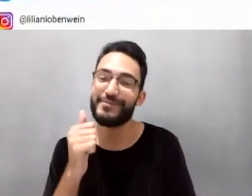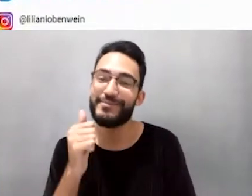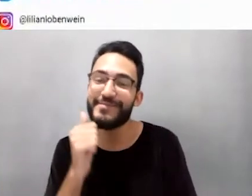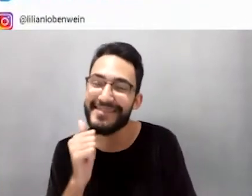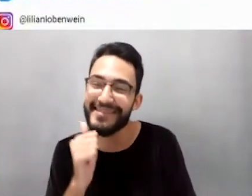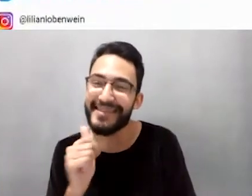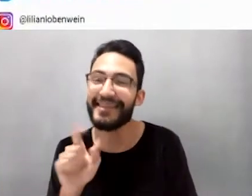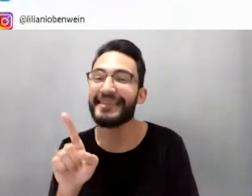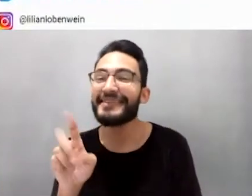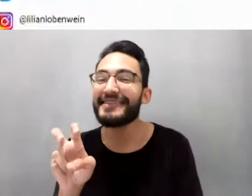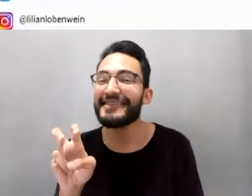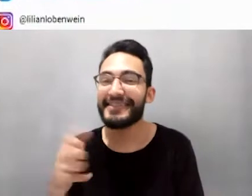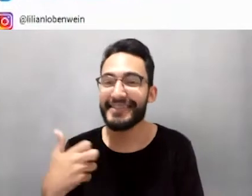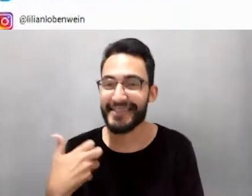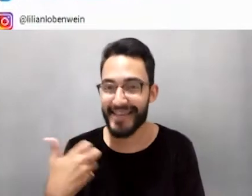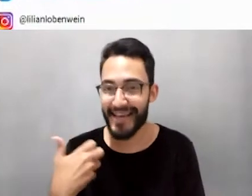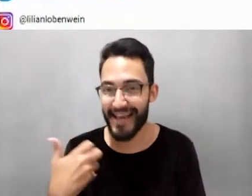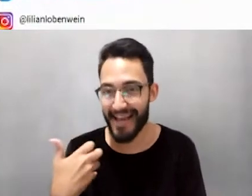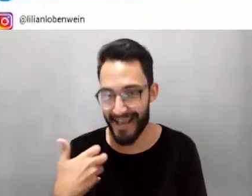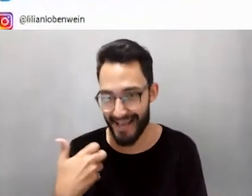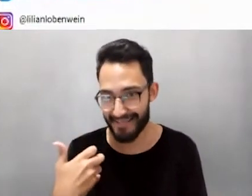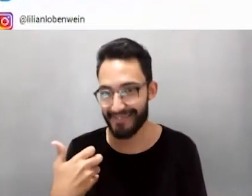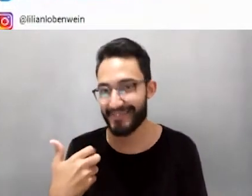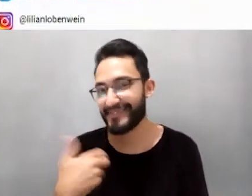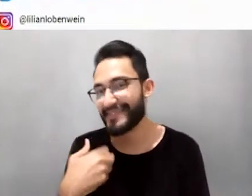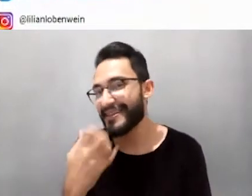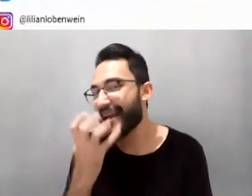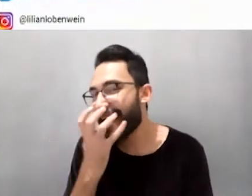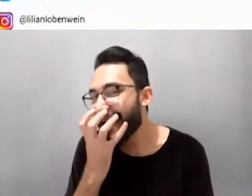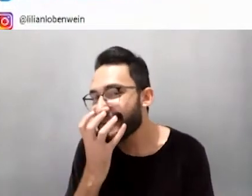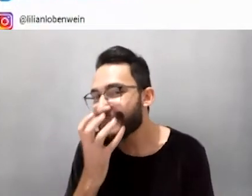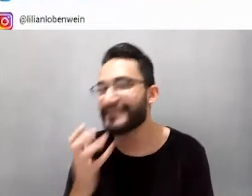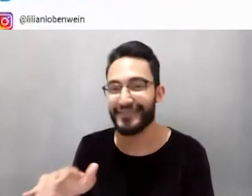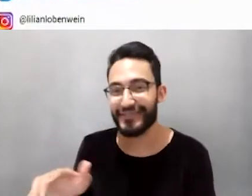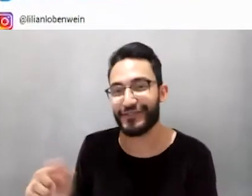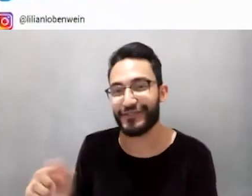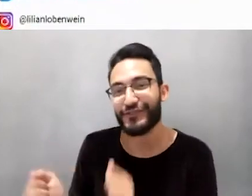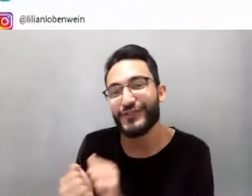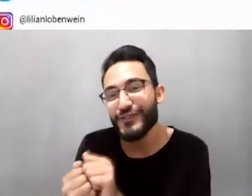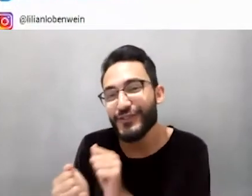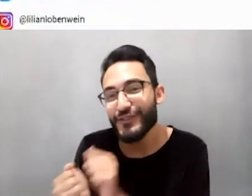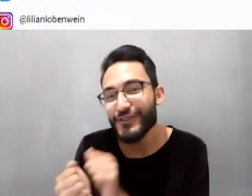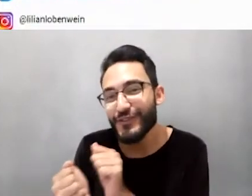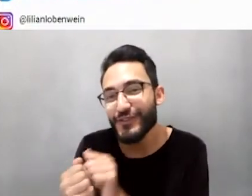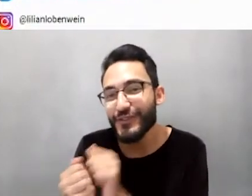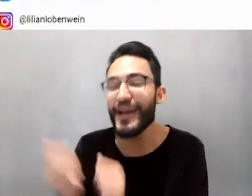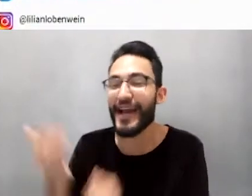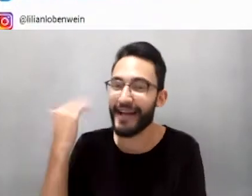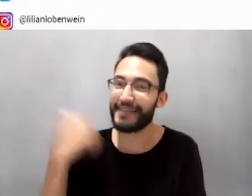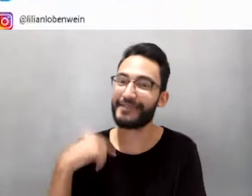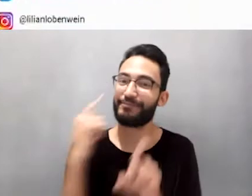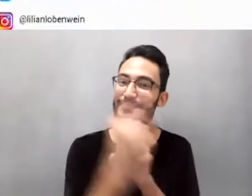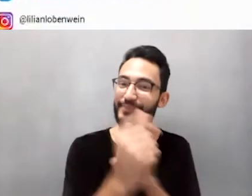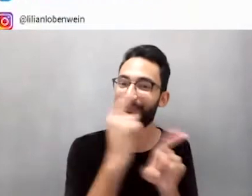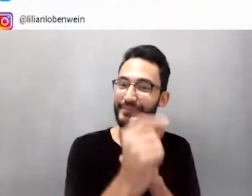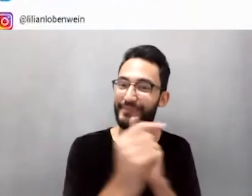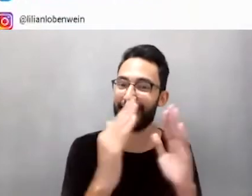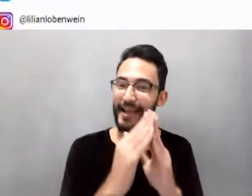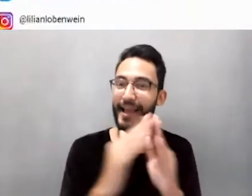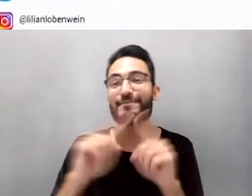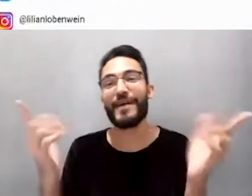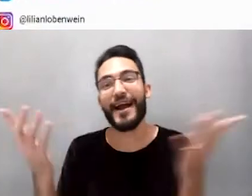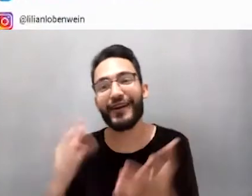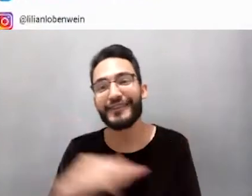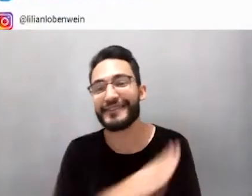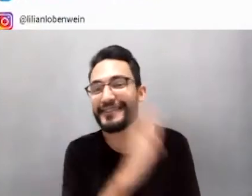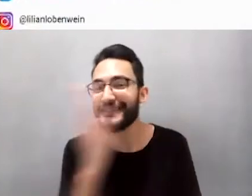15 anos. Eu falo que ela tá adorando esse negócio de pandemia, porque antes eu saía de casa, agora não, eu tô o dia inteiro aqui e ela